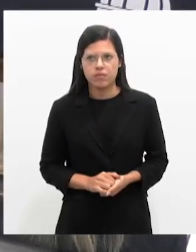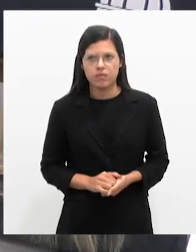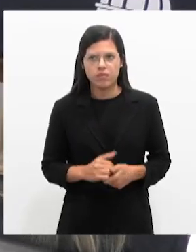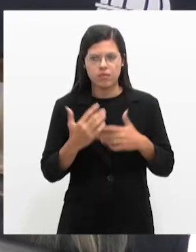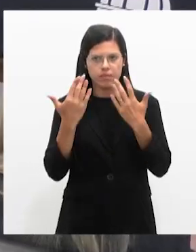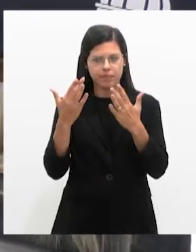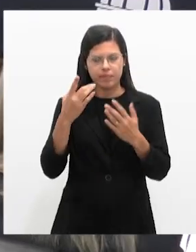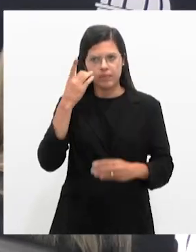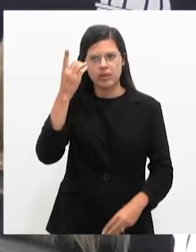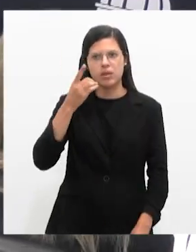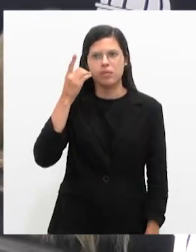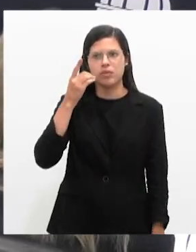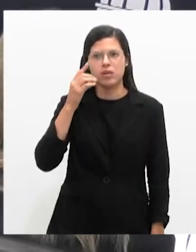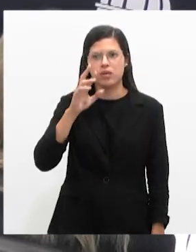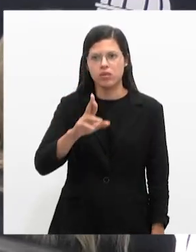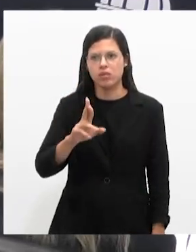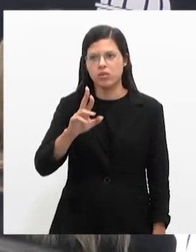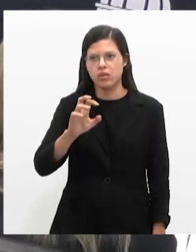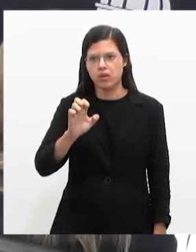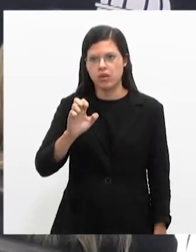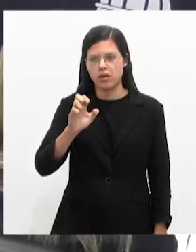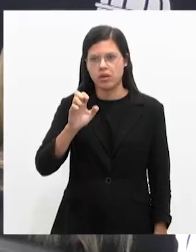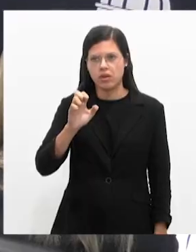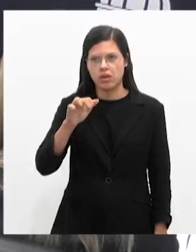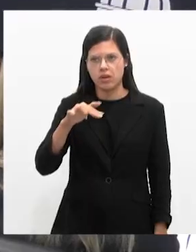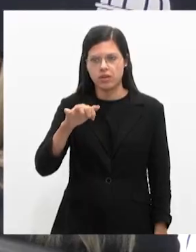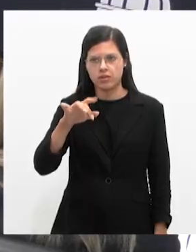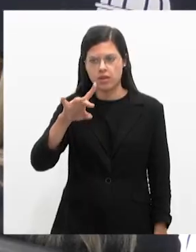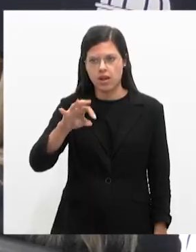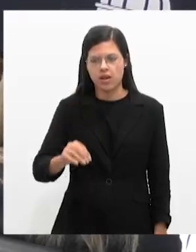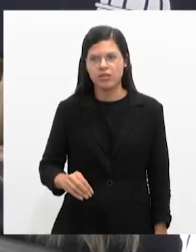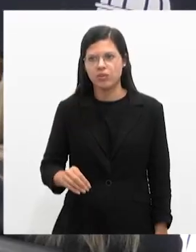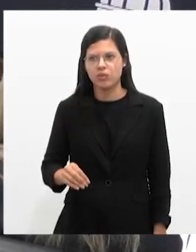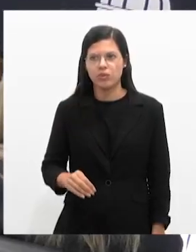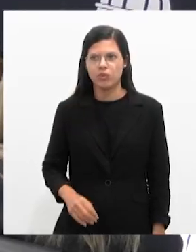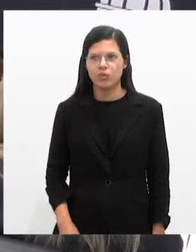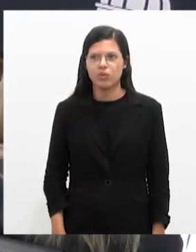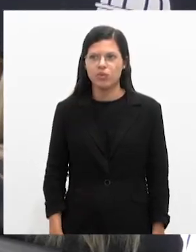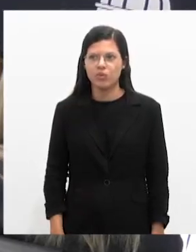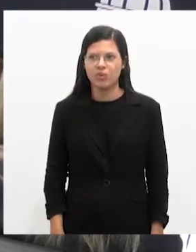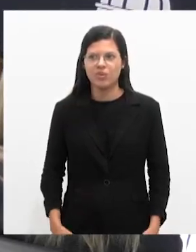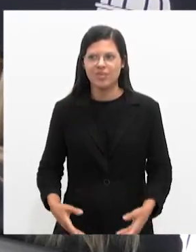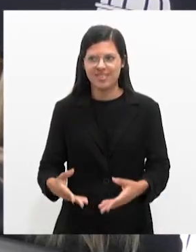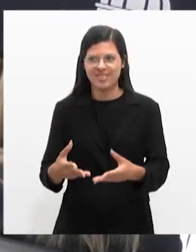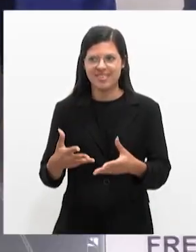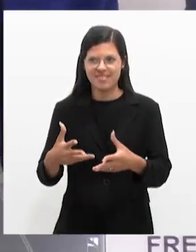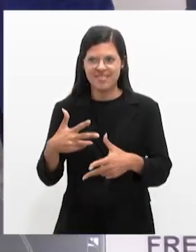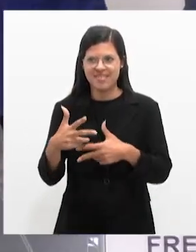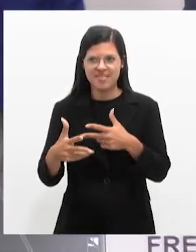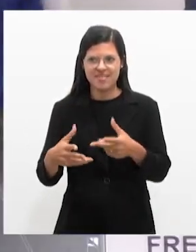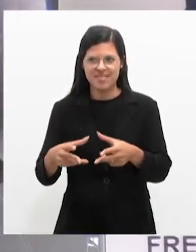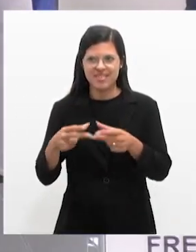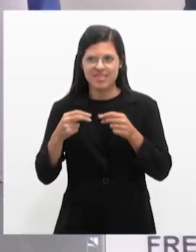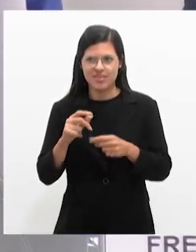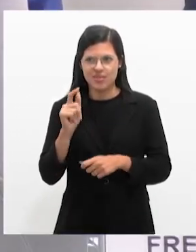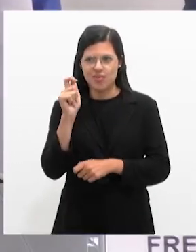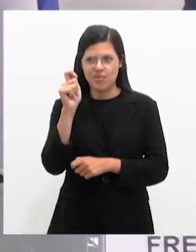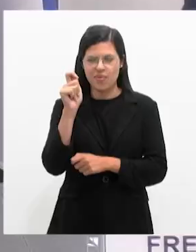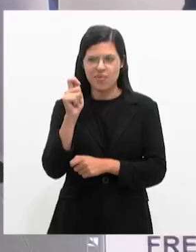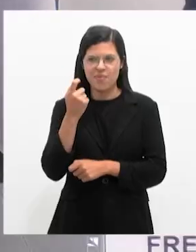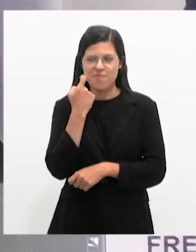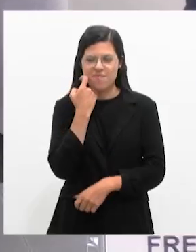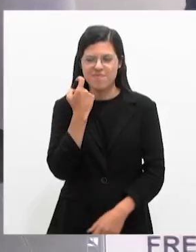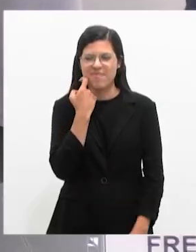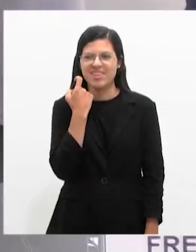Parabenizar o deputado Renato Machado, aí, que, aliás, me agraciou, me contemplou com peixe algumas semanas atrás, de muito